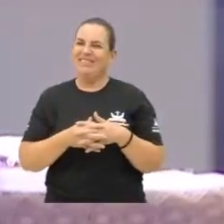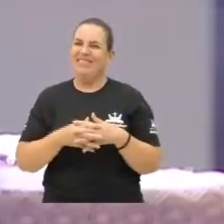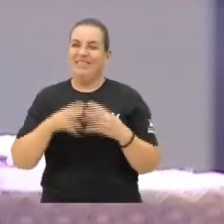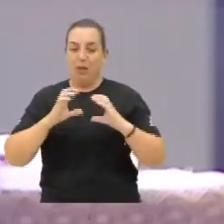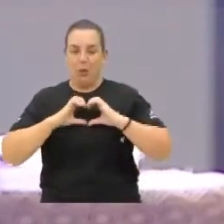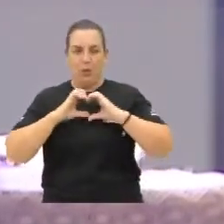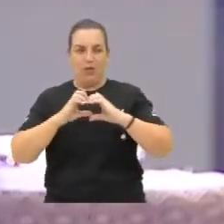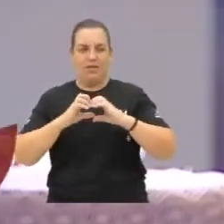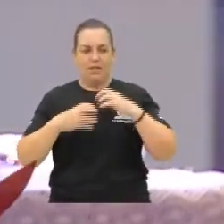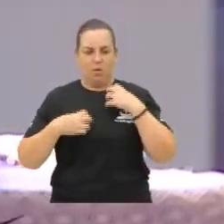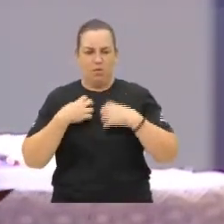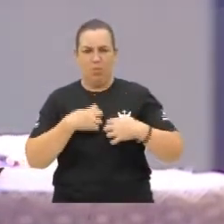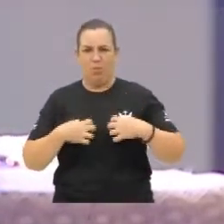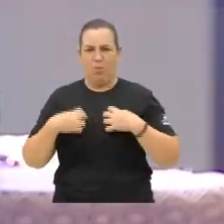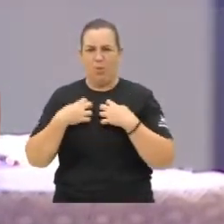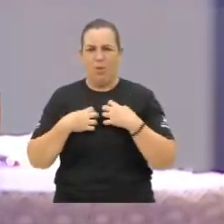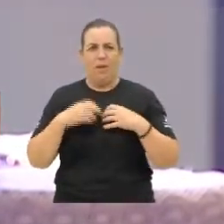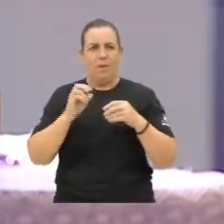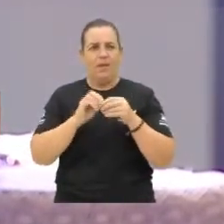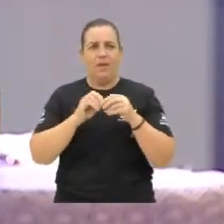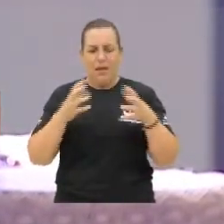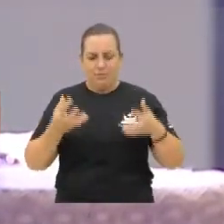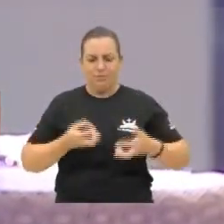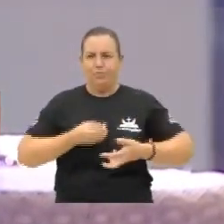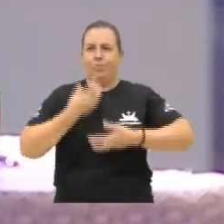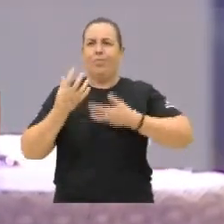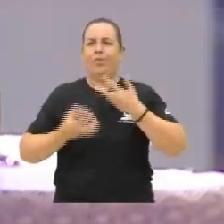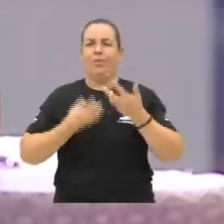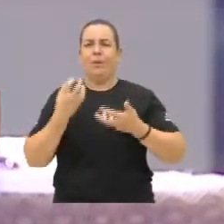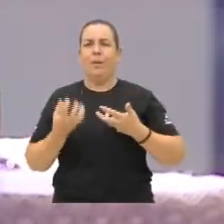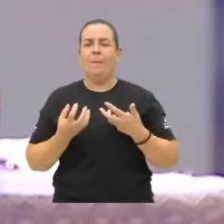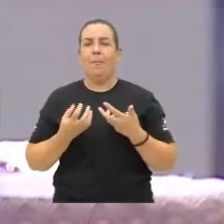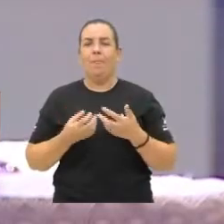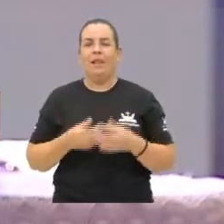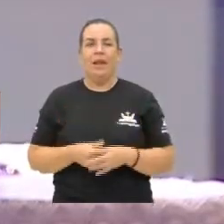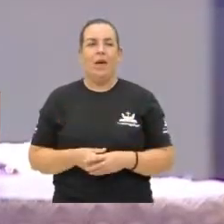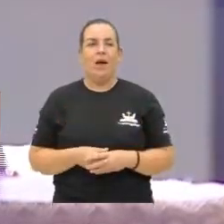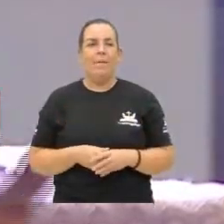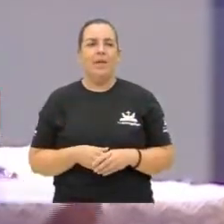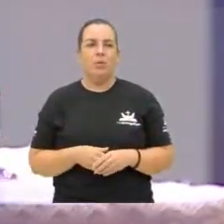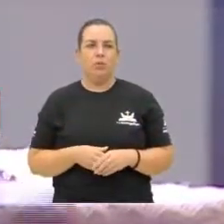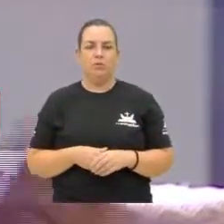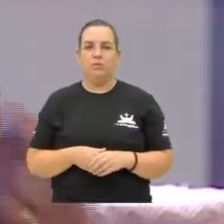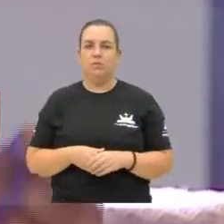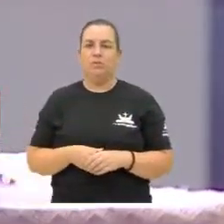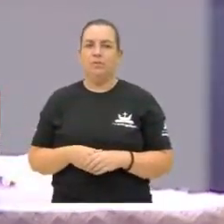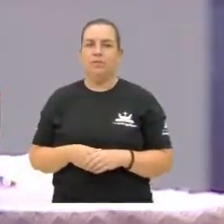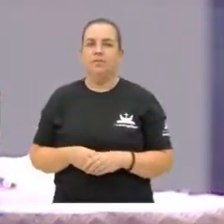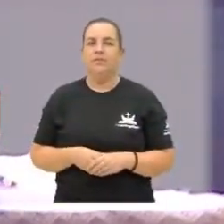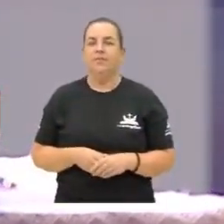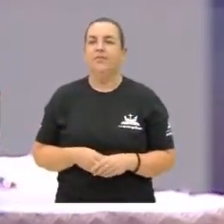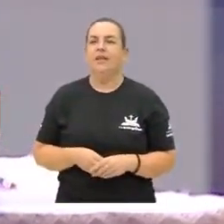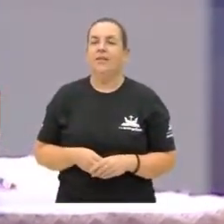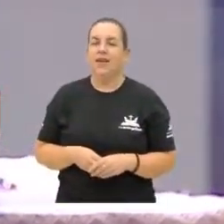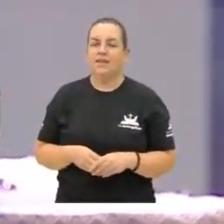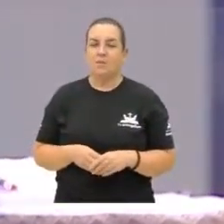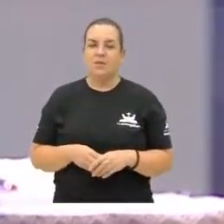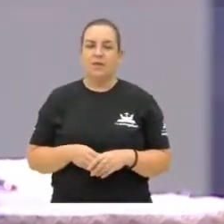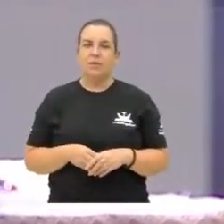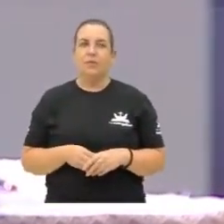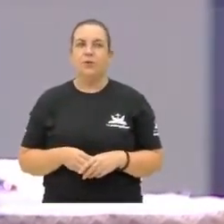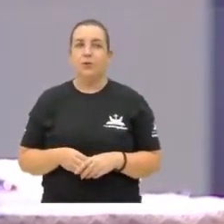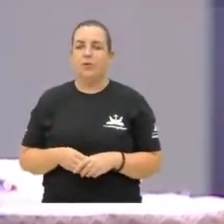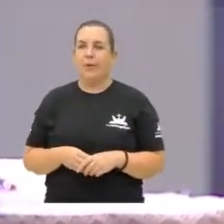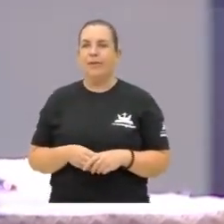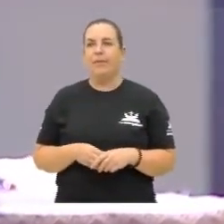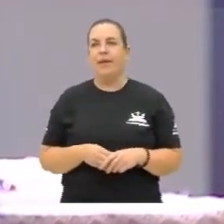perturbado, criai ânimo. Não tenhais medo, sou eu. É Deus